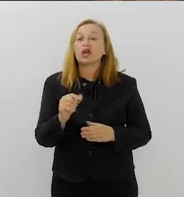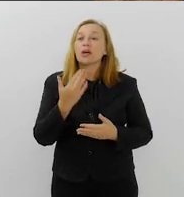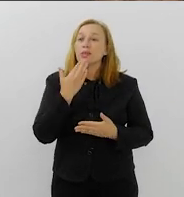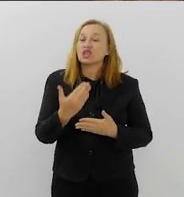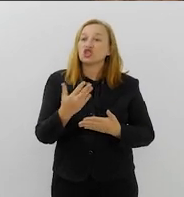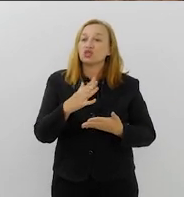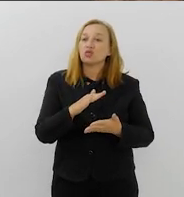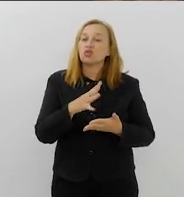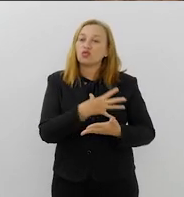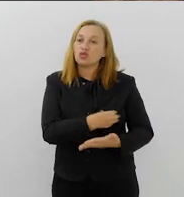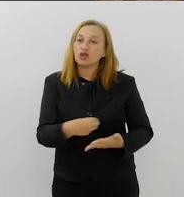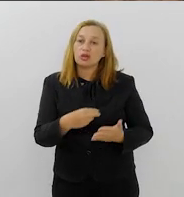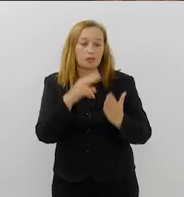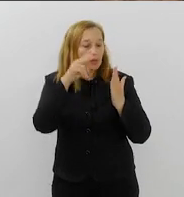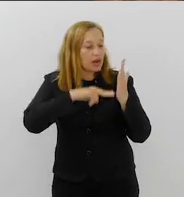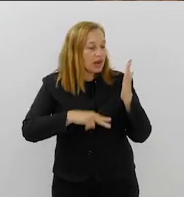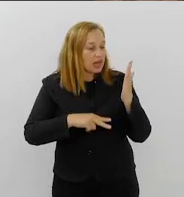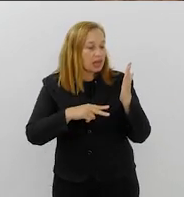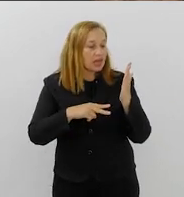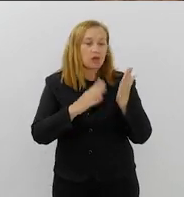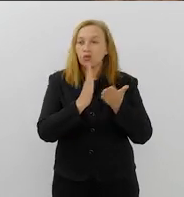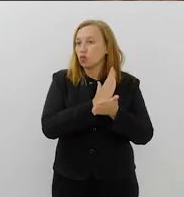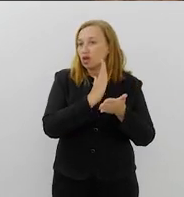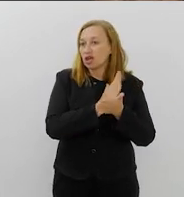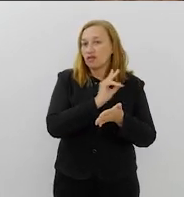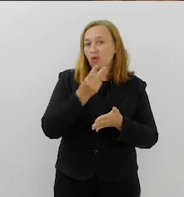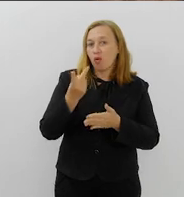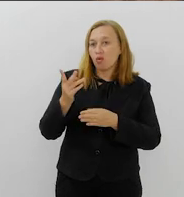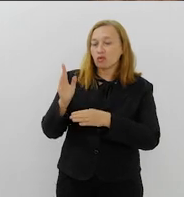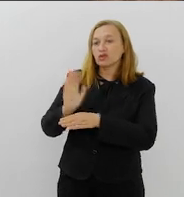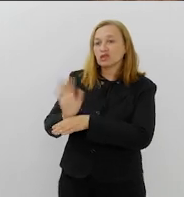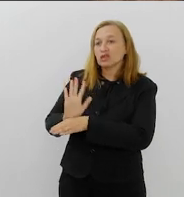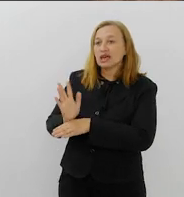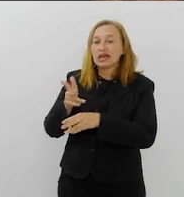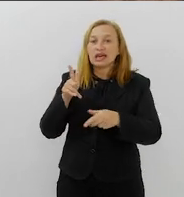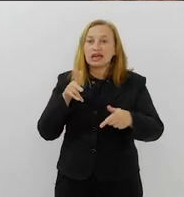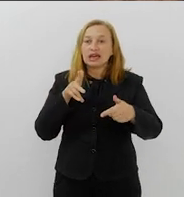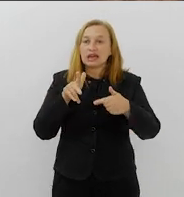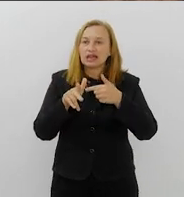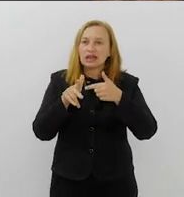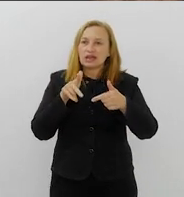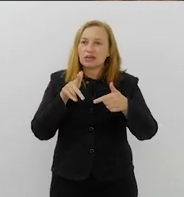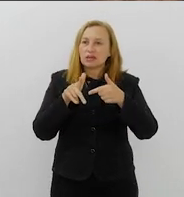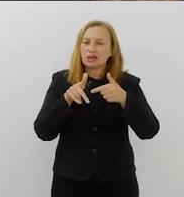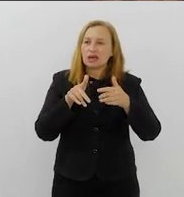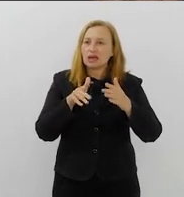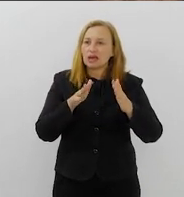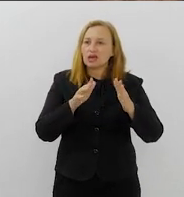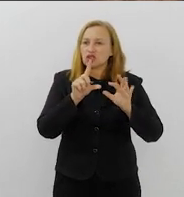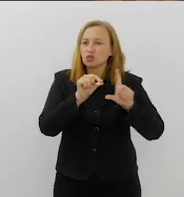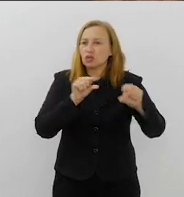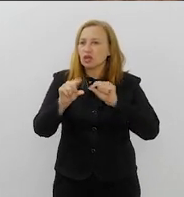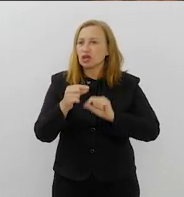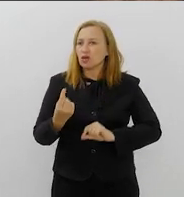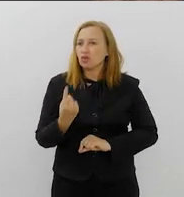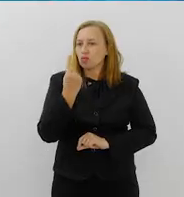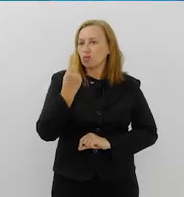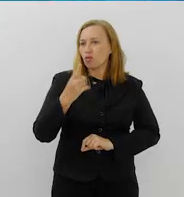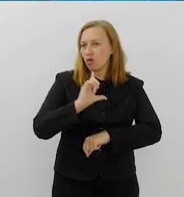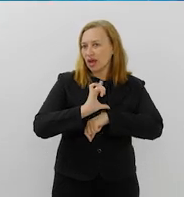devem fazer? Pedir o filho para ler um livro, para ver um filme, enfim, limitar um horário, isso daí é importante nessa hora?